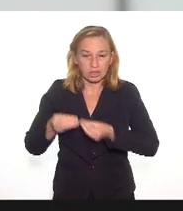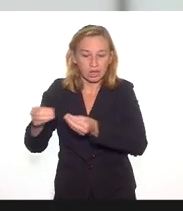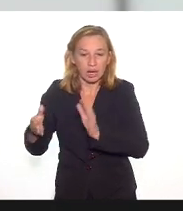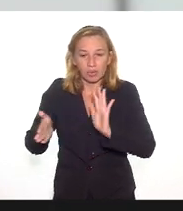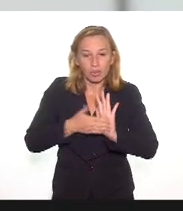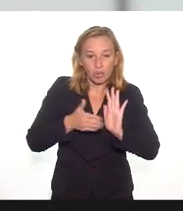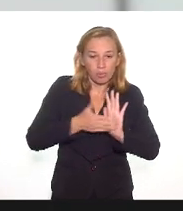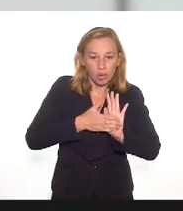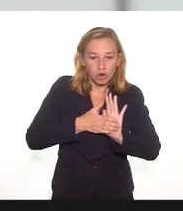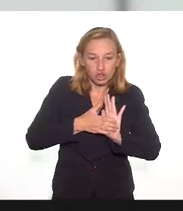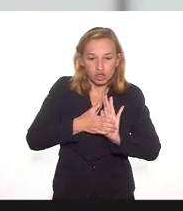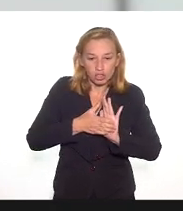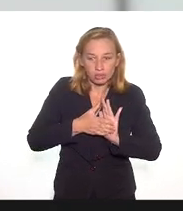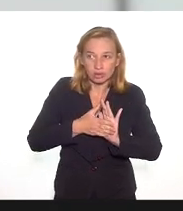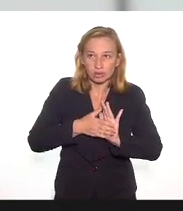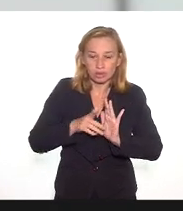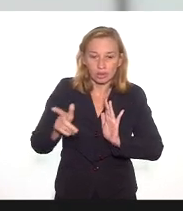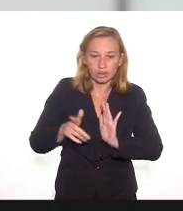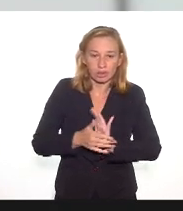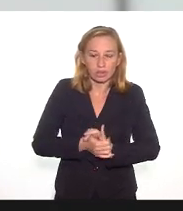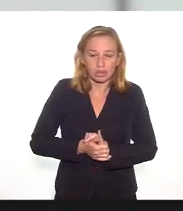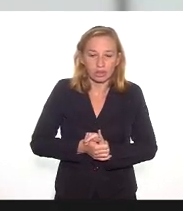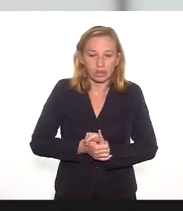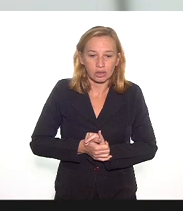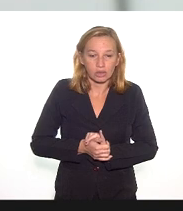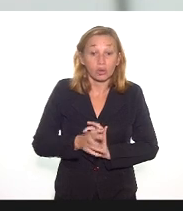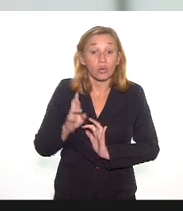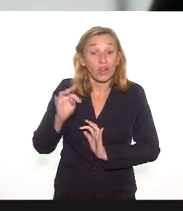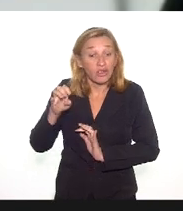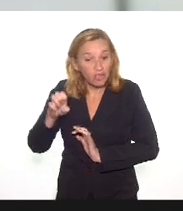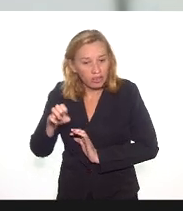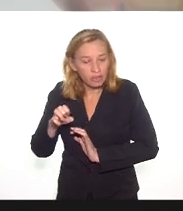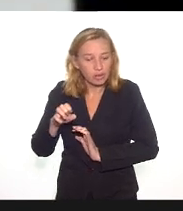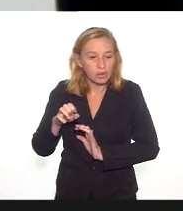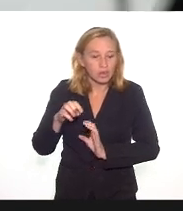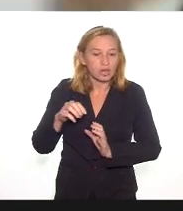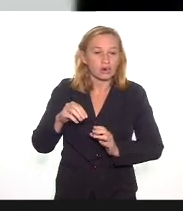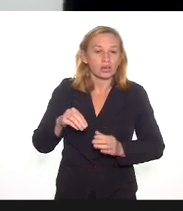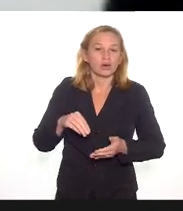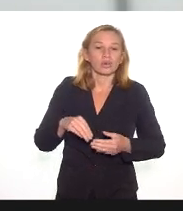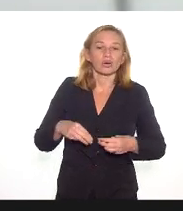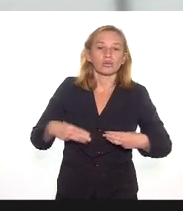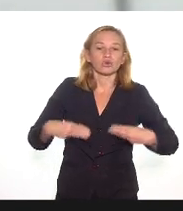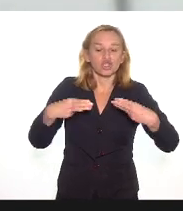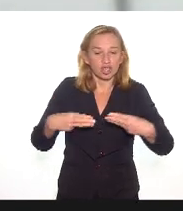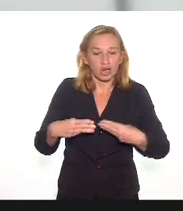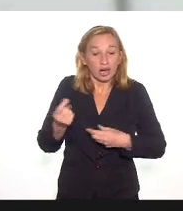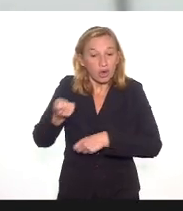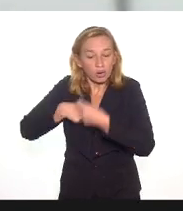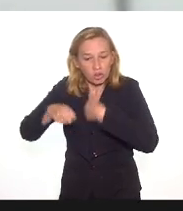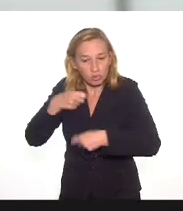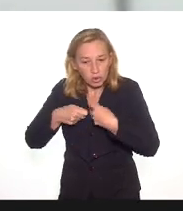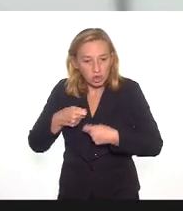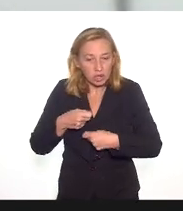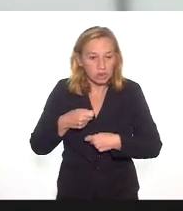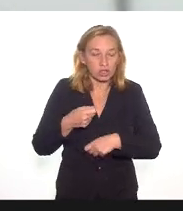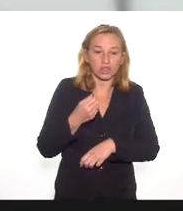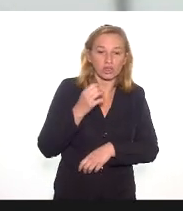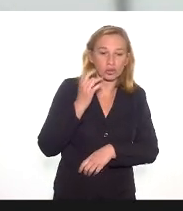ao regime. O regime, isto é, o Ministério da Economia e o Tesouro, terá